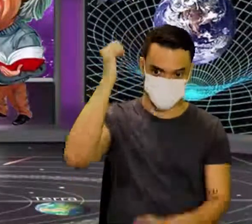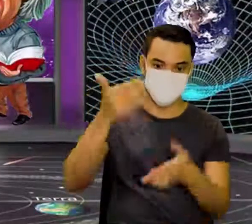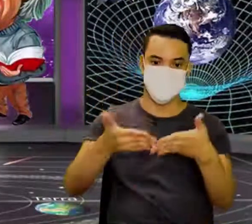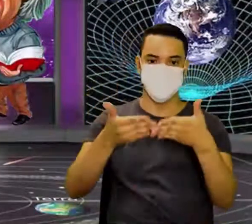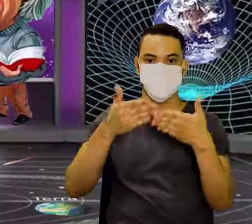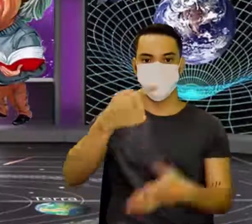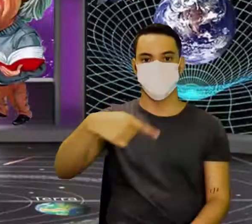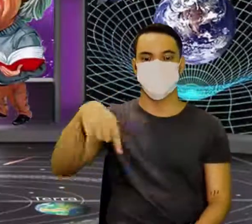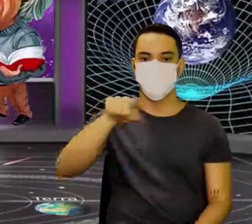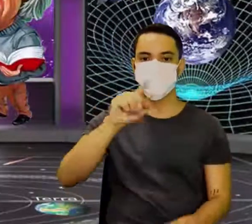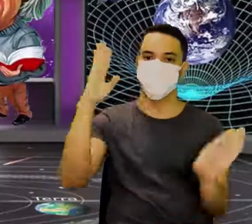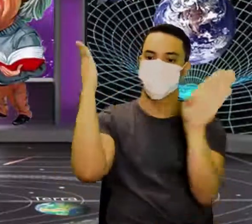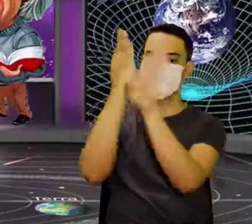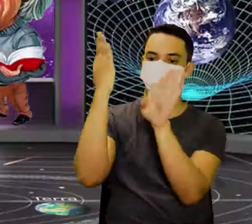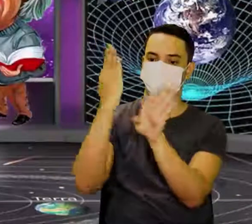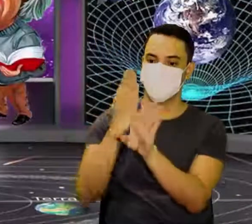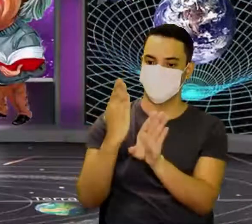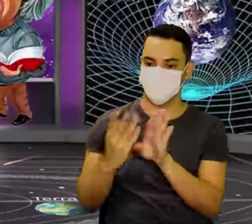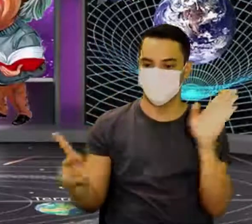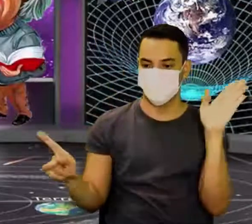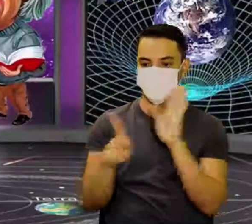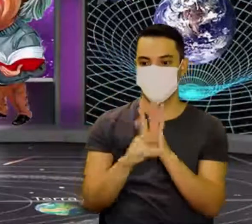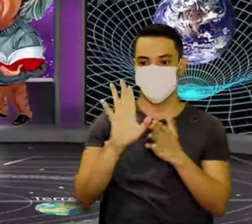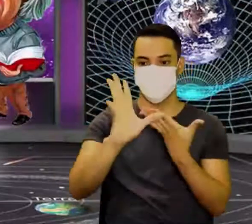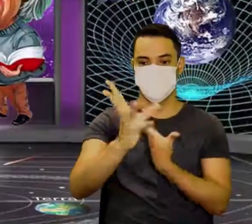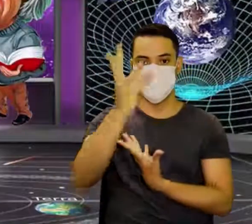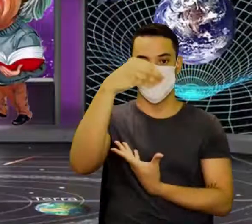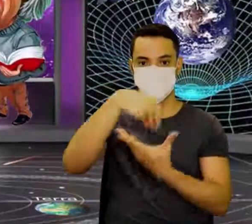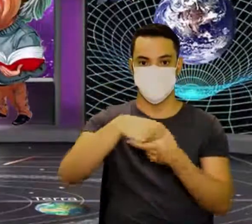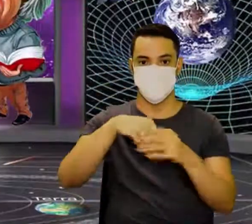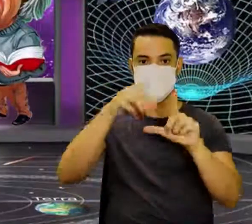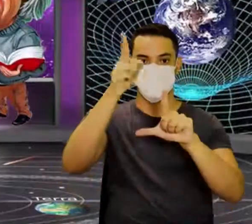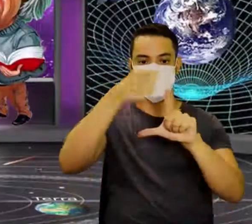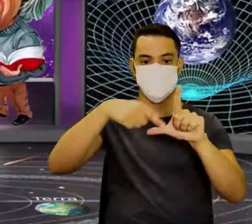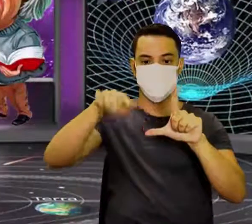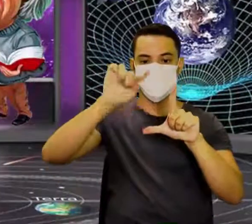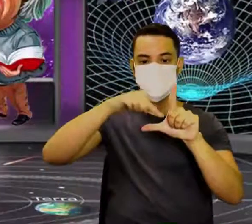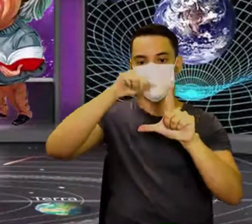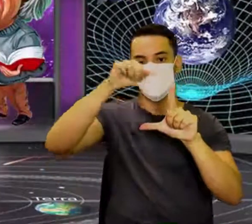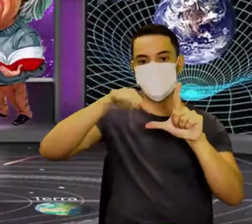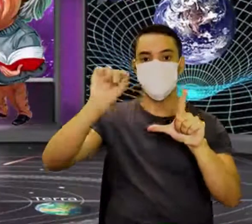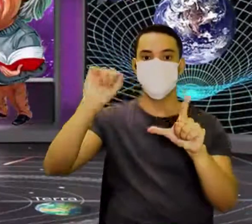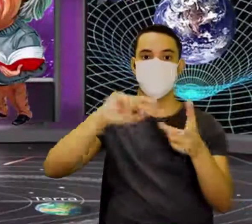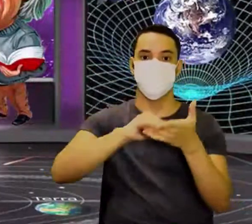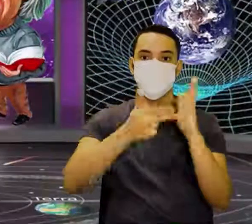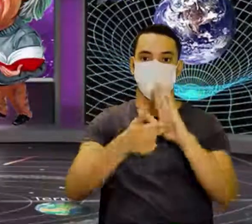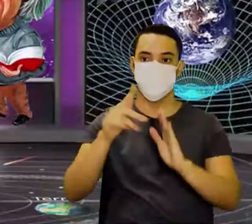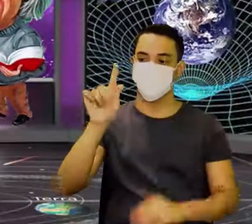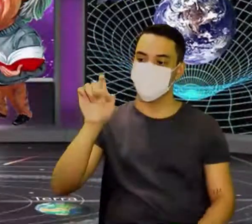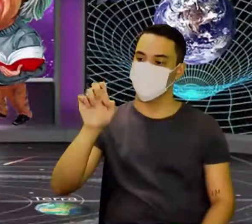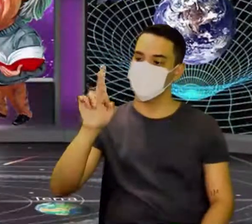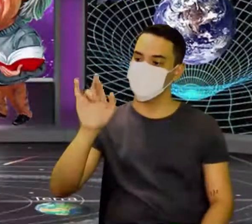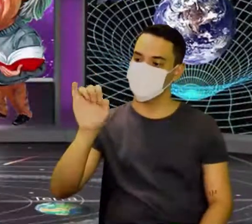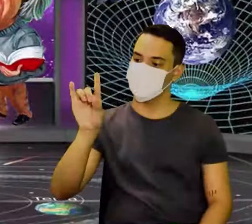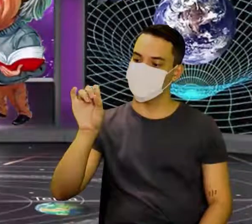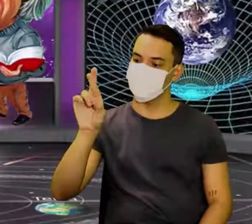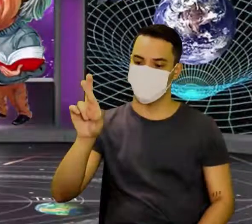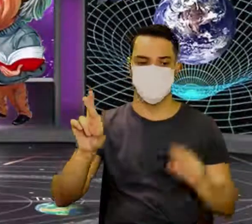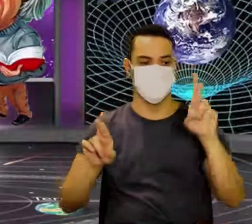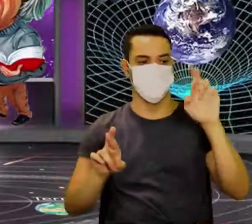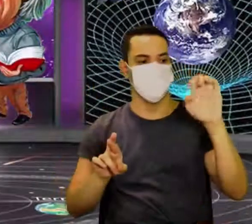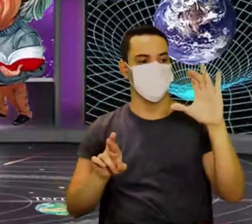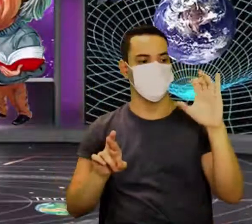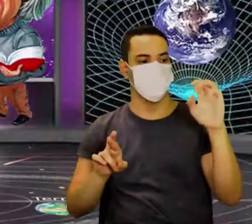você identificar graficamente o que é um gerador, o que é um receptor, tá bom? Então,